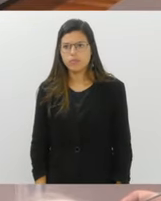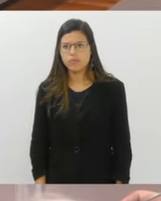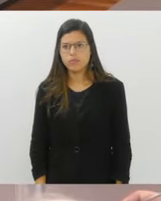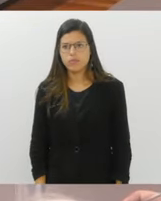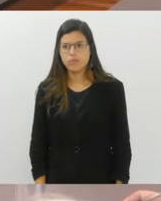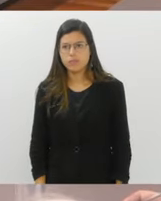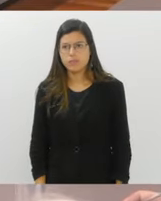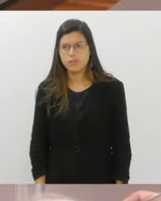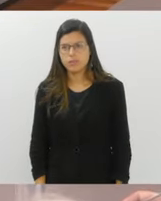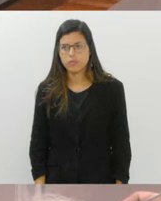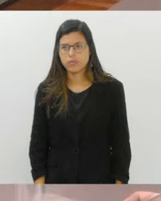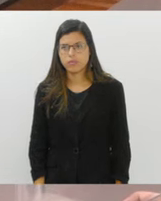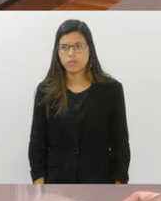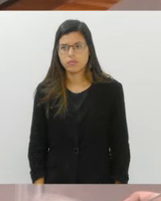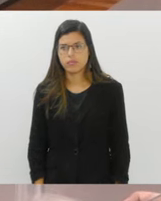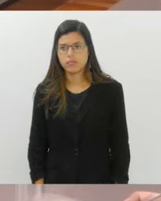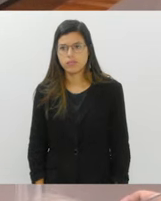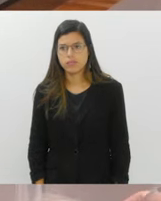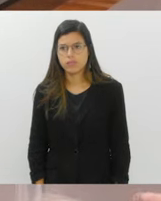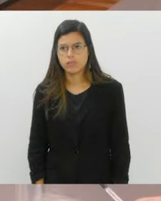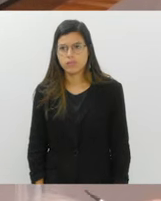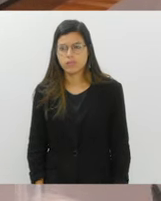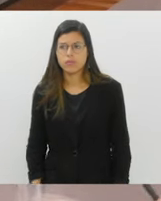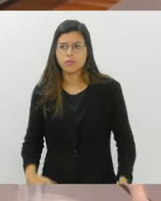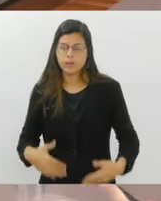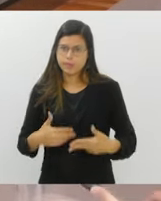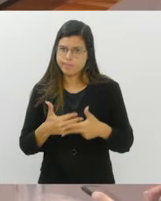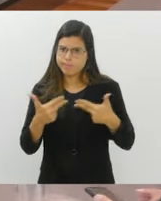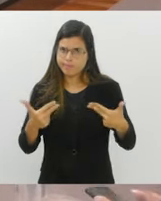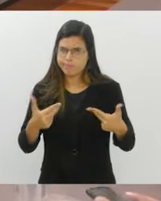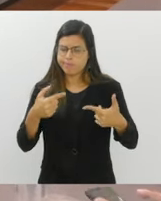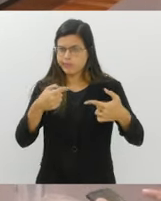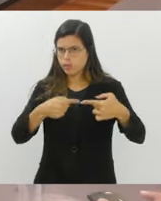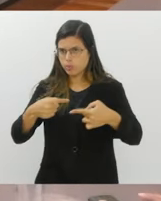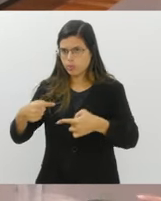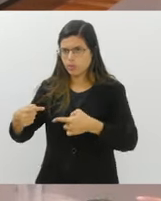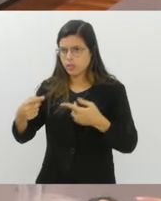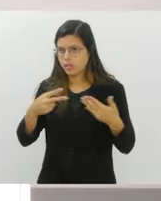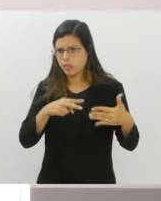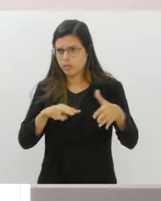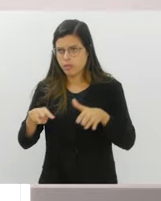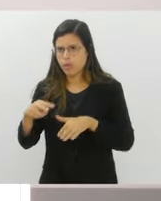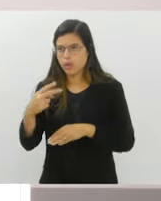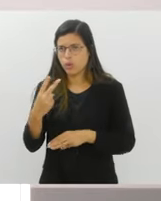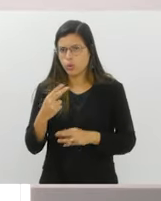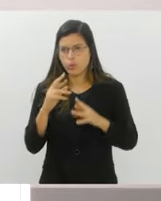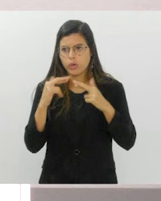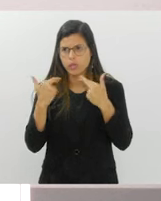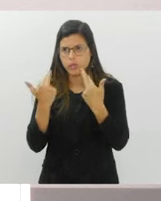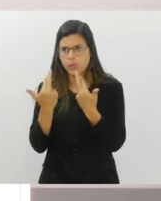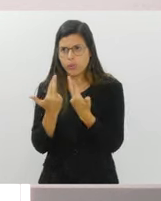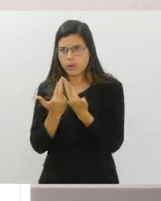São questões que, como eu falei, elas estão sendo discutidas essa semana, se não me engano, tiveram 2 reuniões sobre isso.